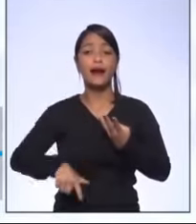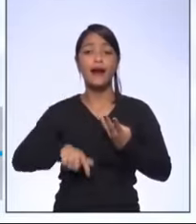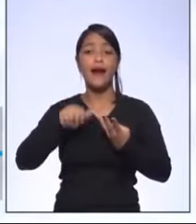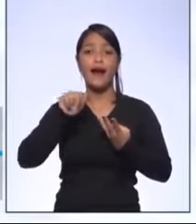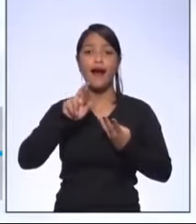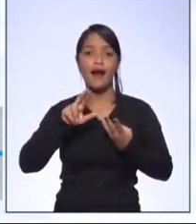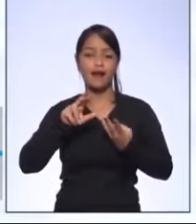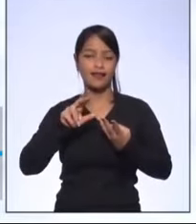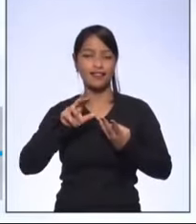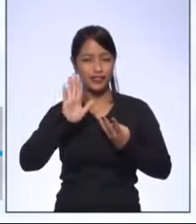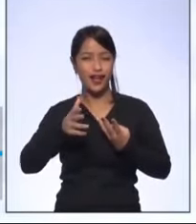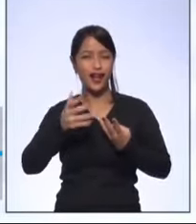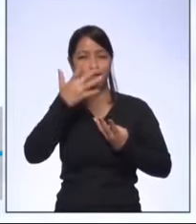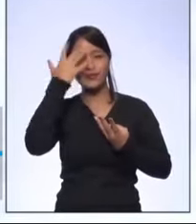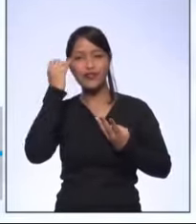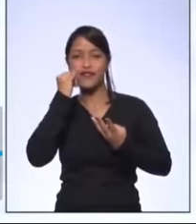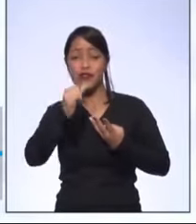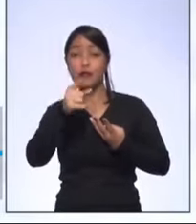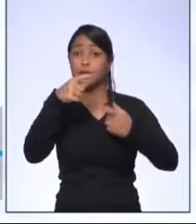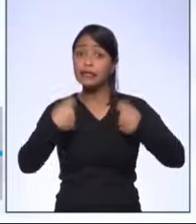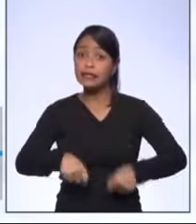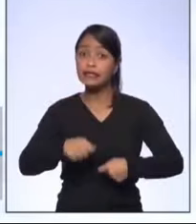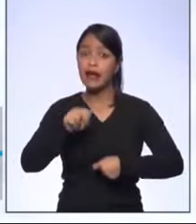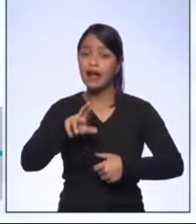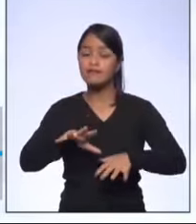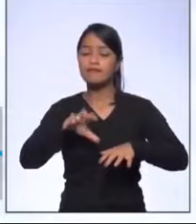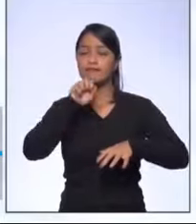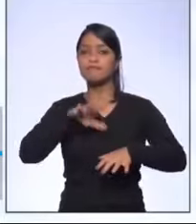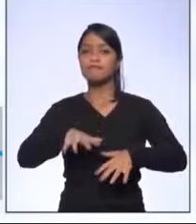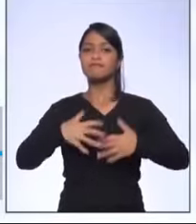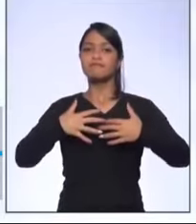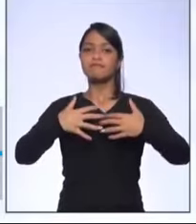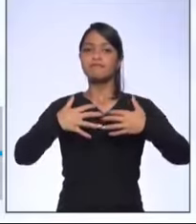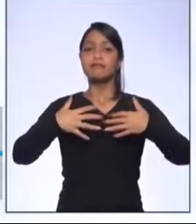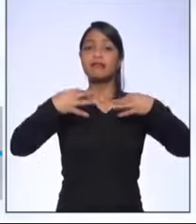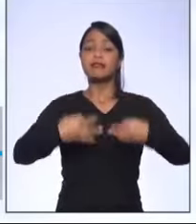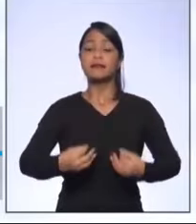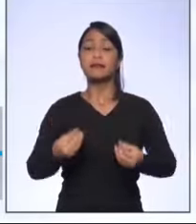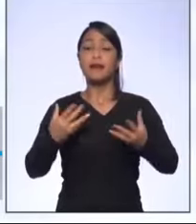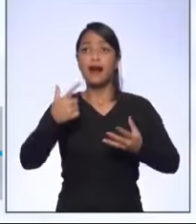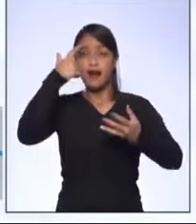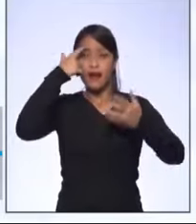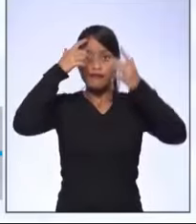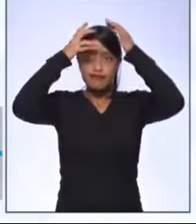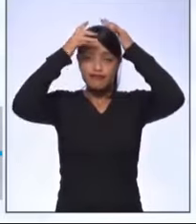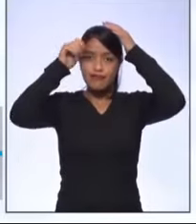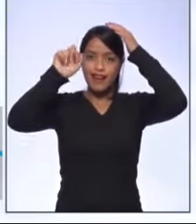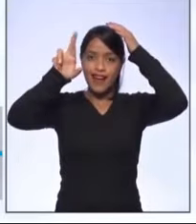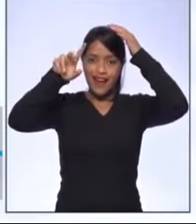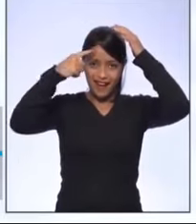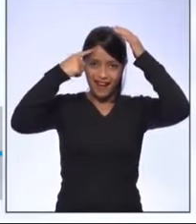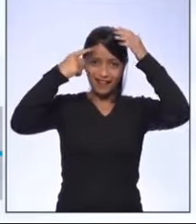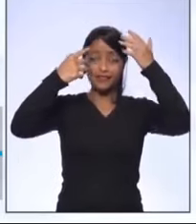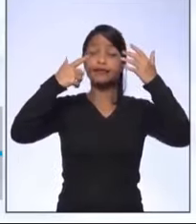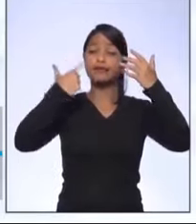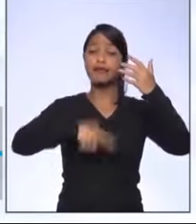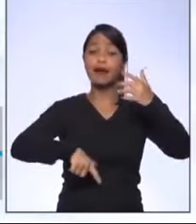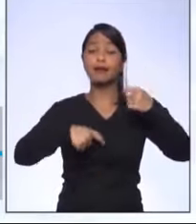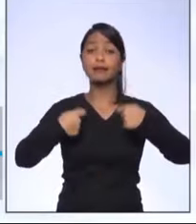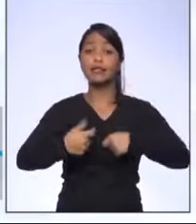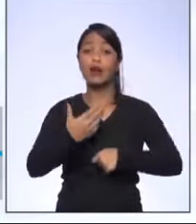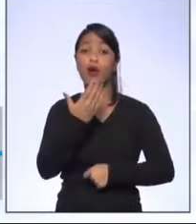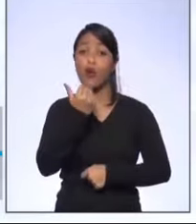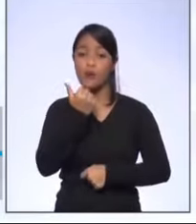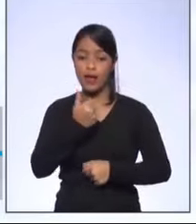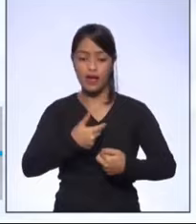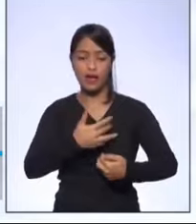respirar direito, né, para oxigenar o cérebro. E também a gente sempre precisa de se alimentar bem, também para nutrir essas